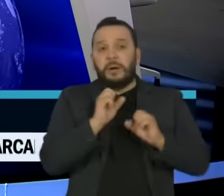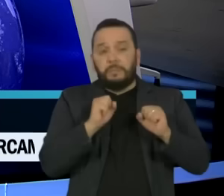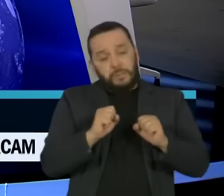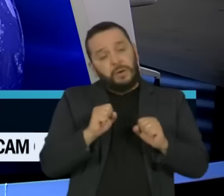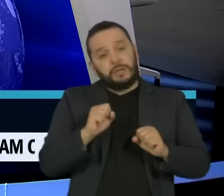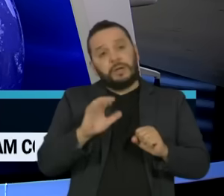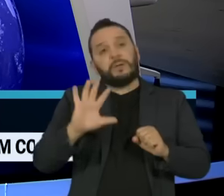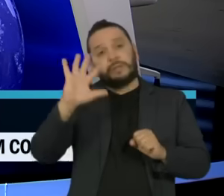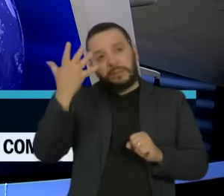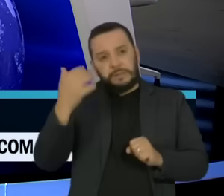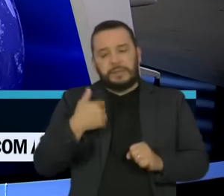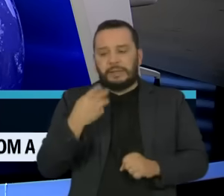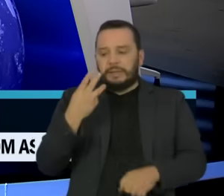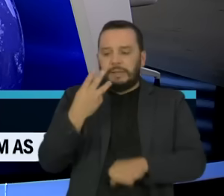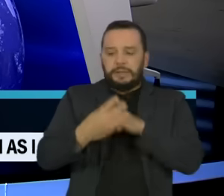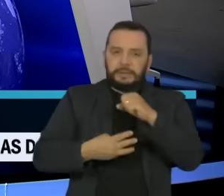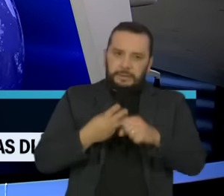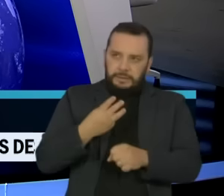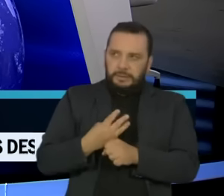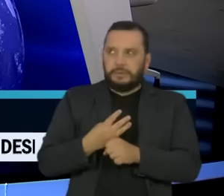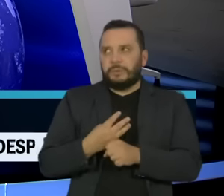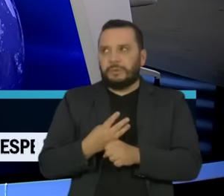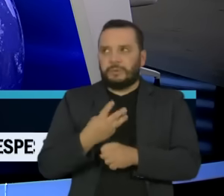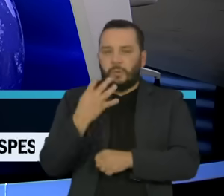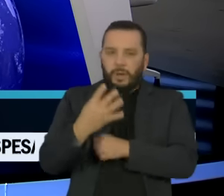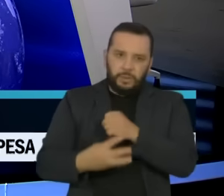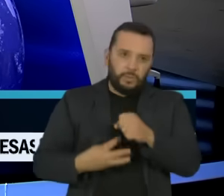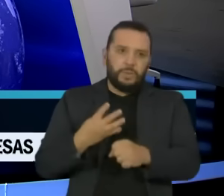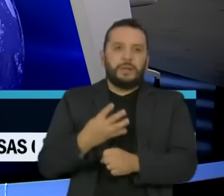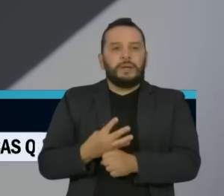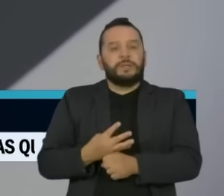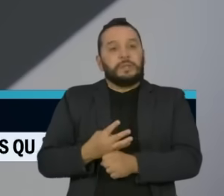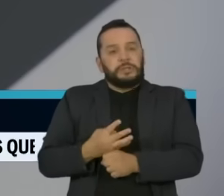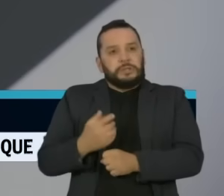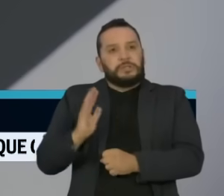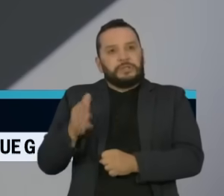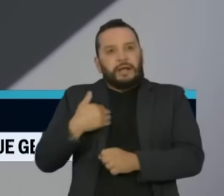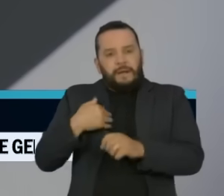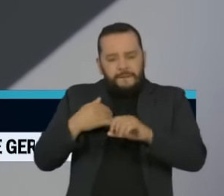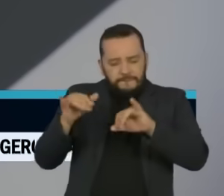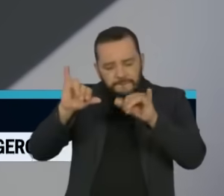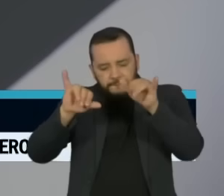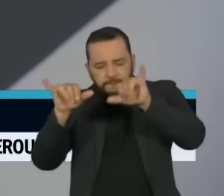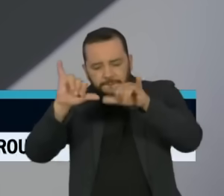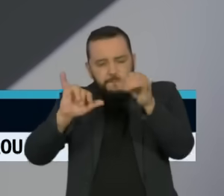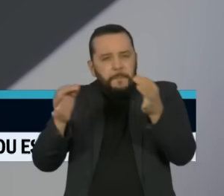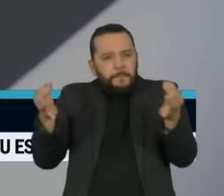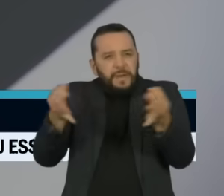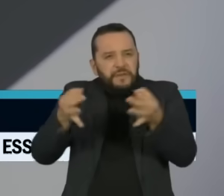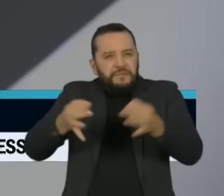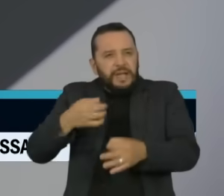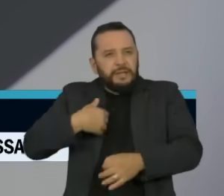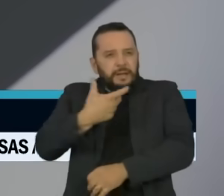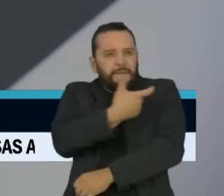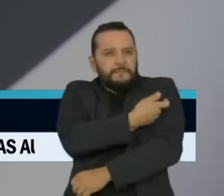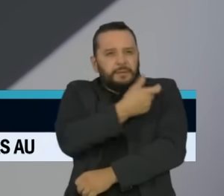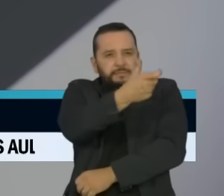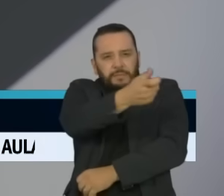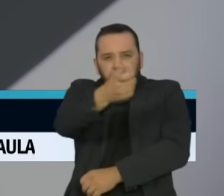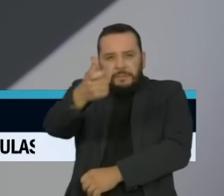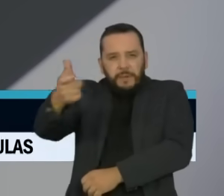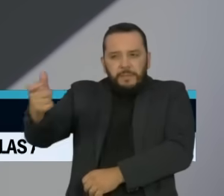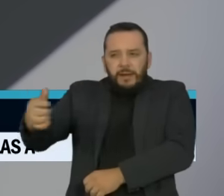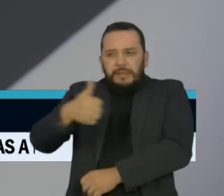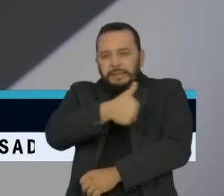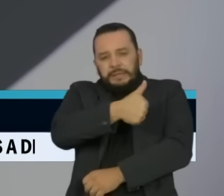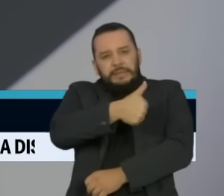4 anos, você com mais vagar, se consiga produzir novas formas. Então está se fazendo o que tem para agora, porque a